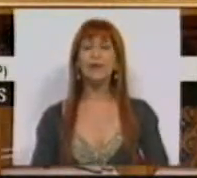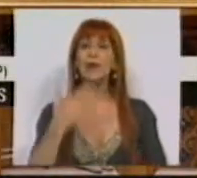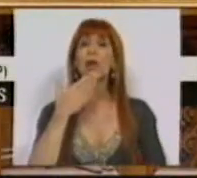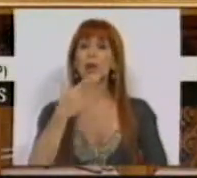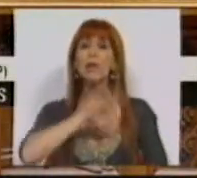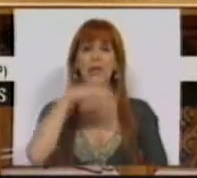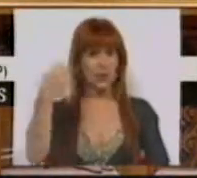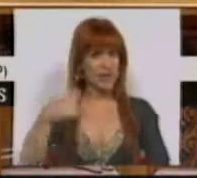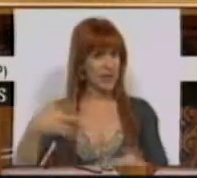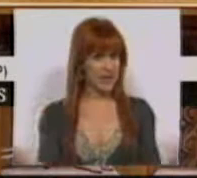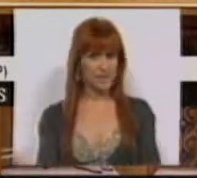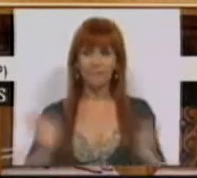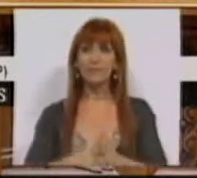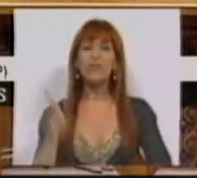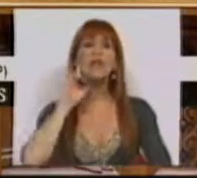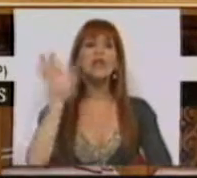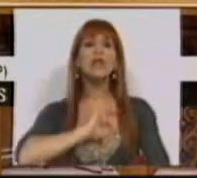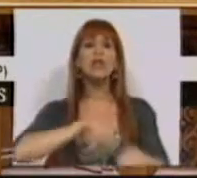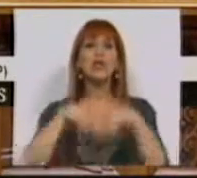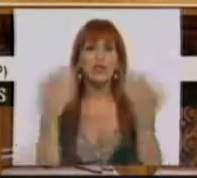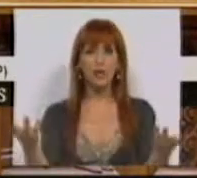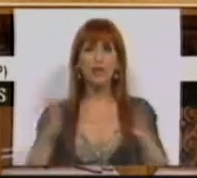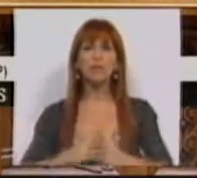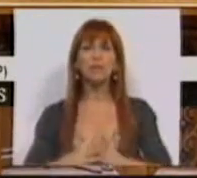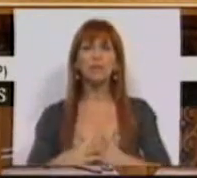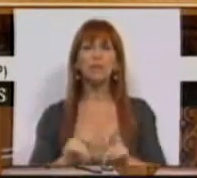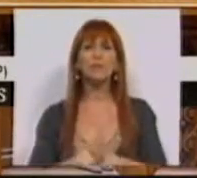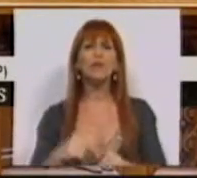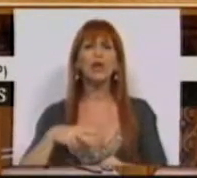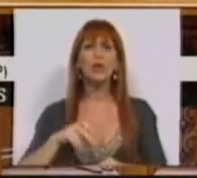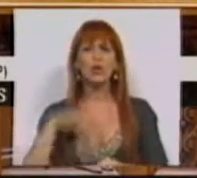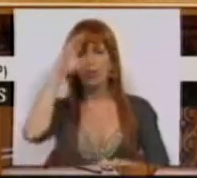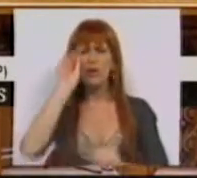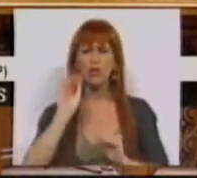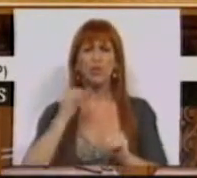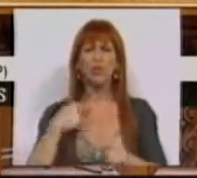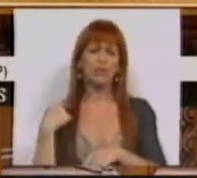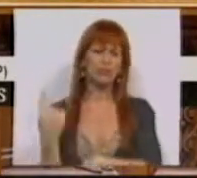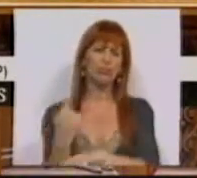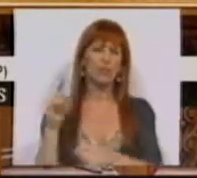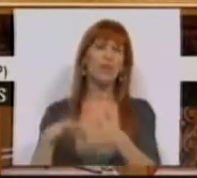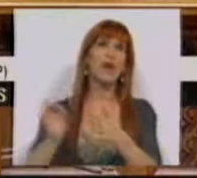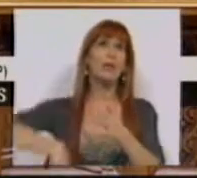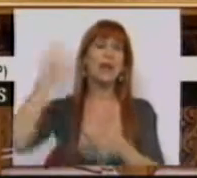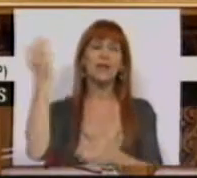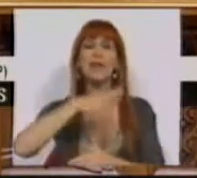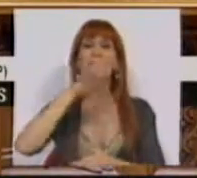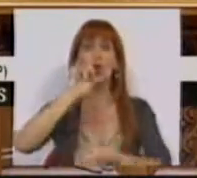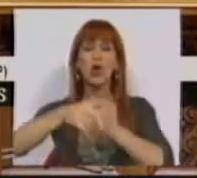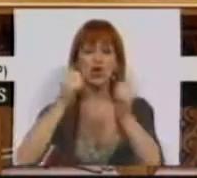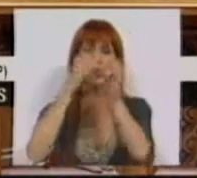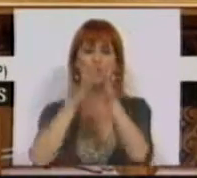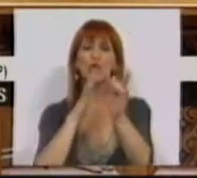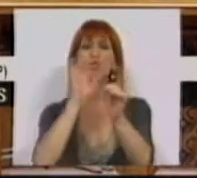Muito obrigado, Sr. Presidente, Sras. Senhores Deputados. Nuno Crato demorou, mas finalmente divulgou todos